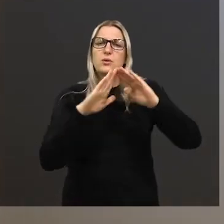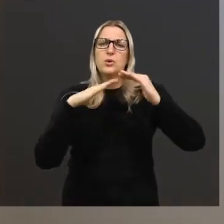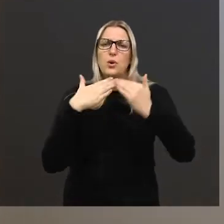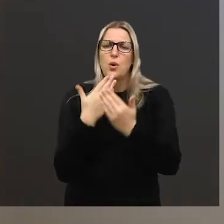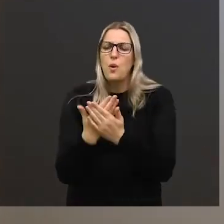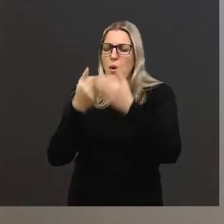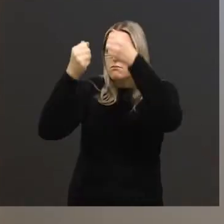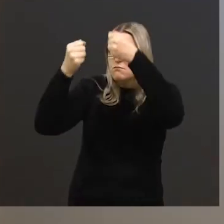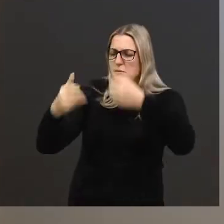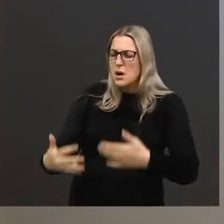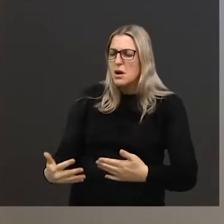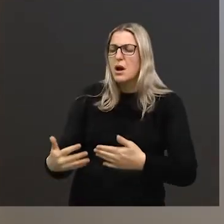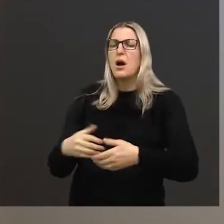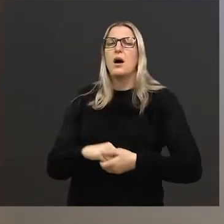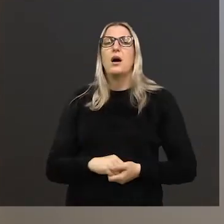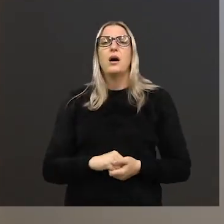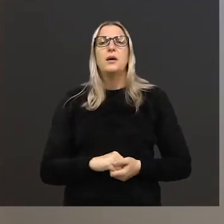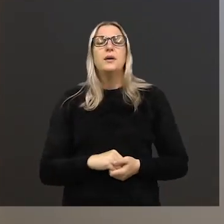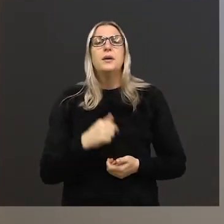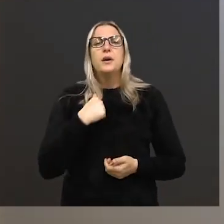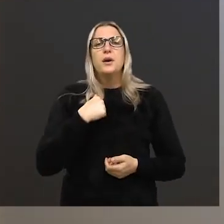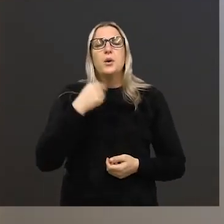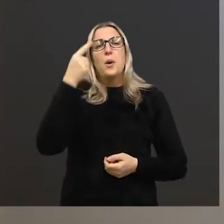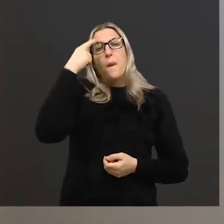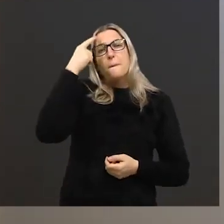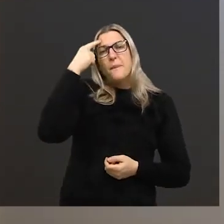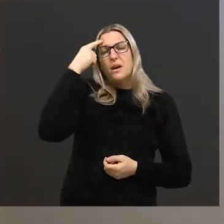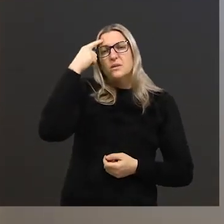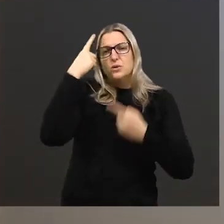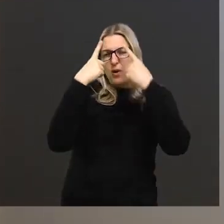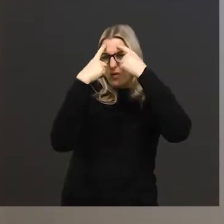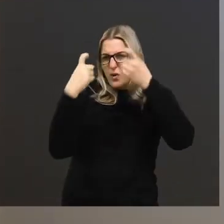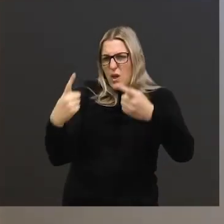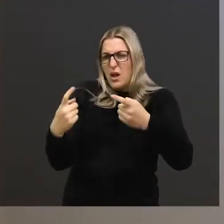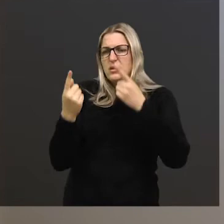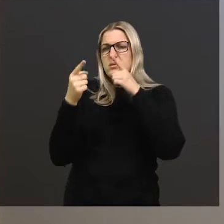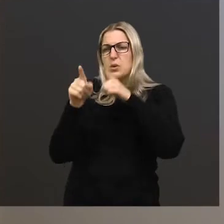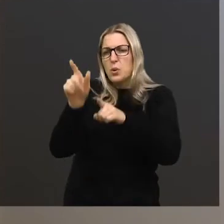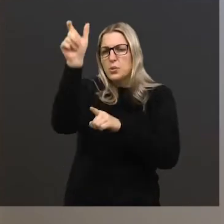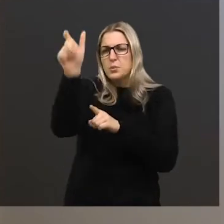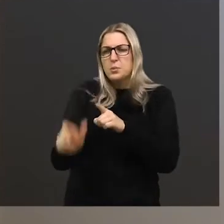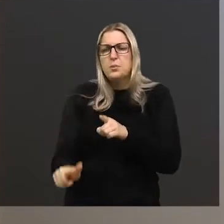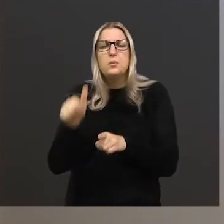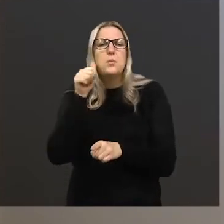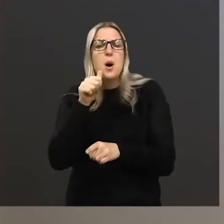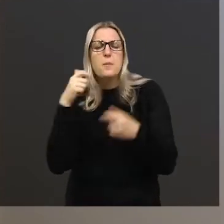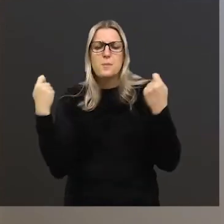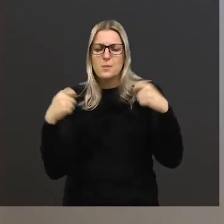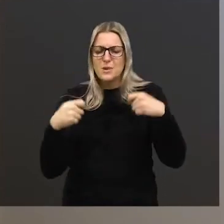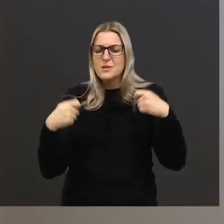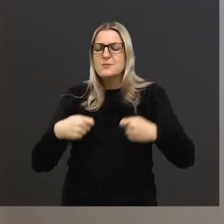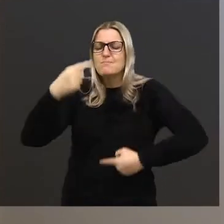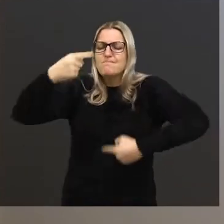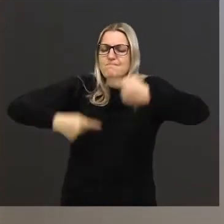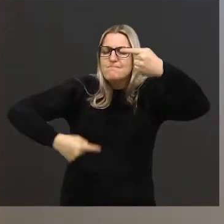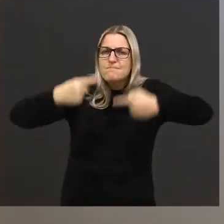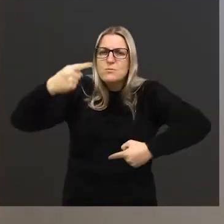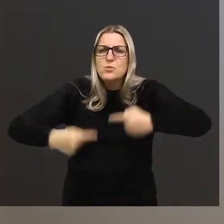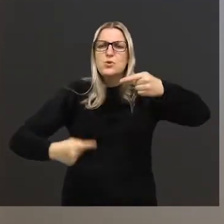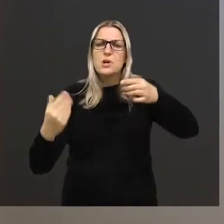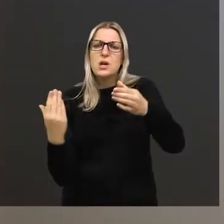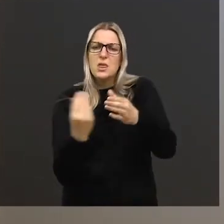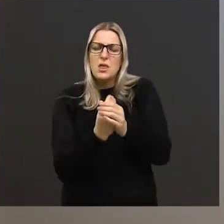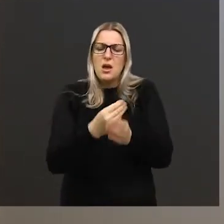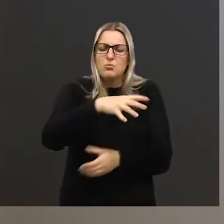exemplo, nas escolas. Cada vez mais me parece que a violência de gênero, ela precisa ser debatida dentro